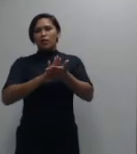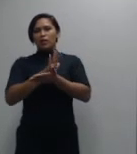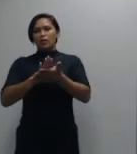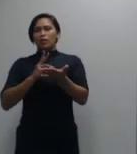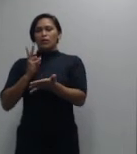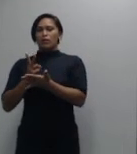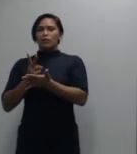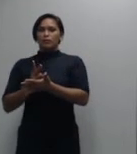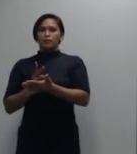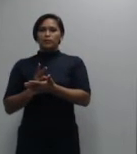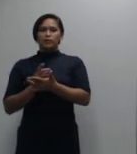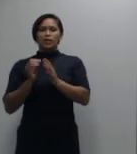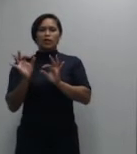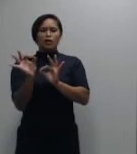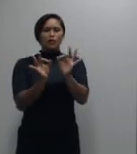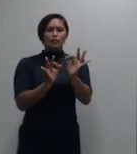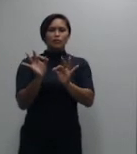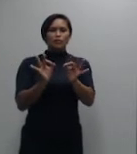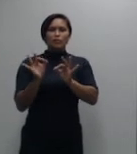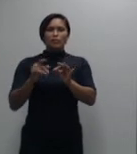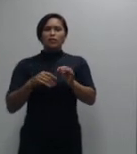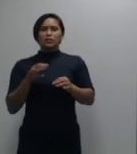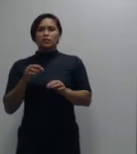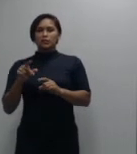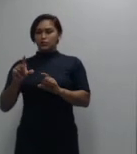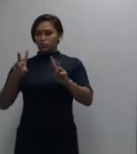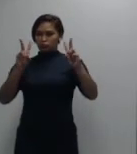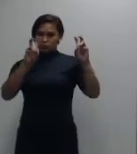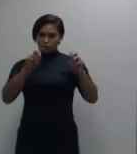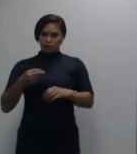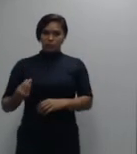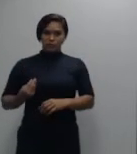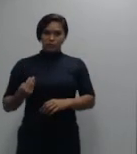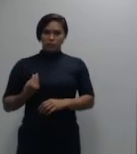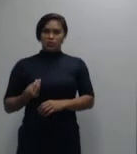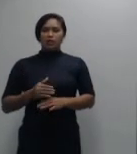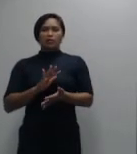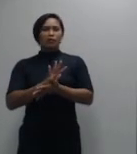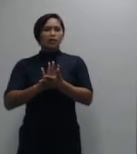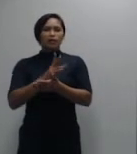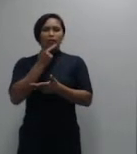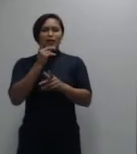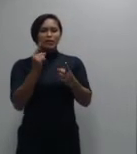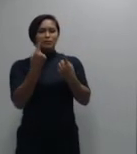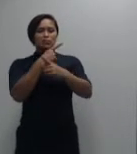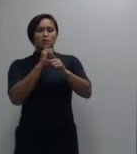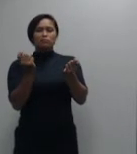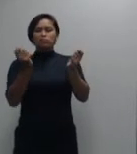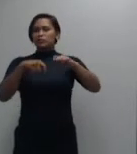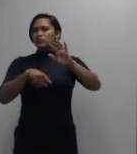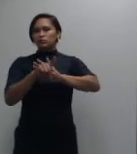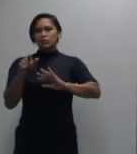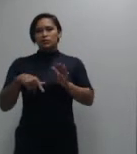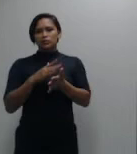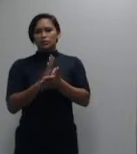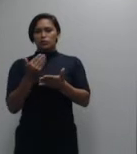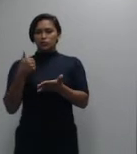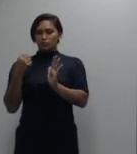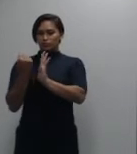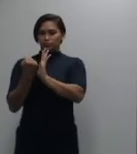então a formalidade do título está presente no há que se falar em impossibilidade de homologação